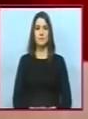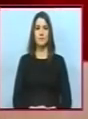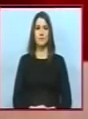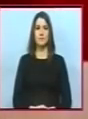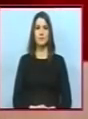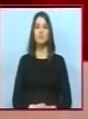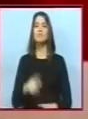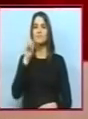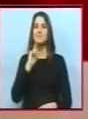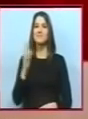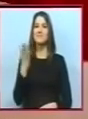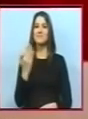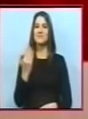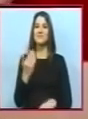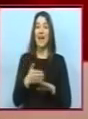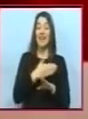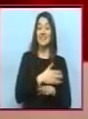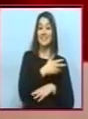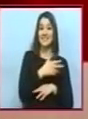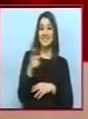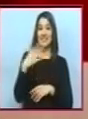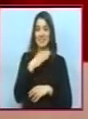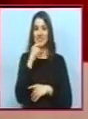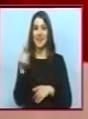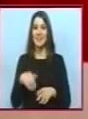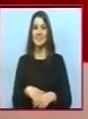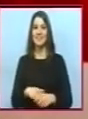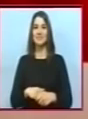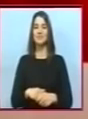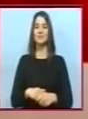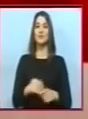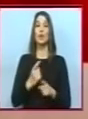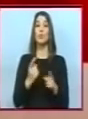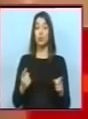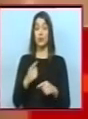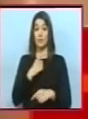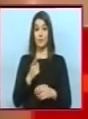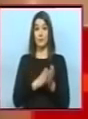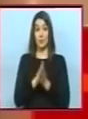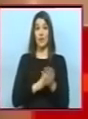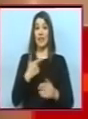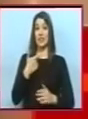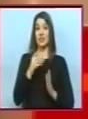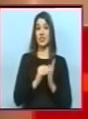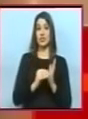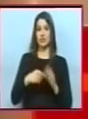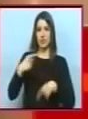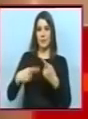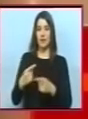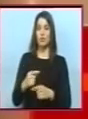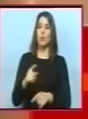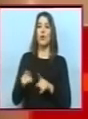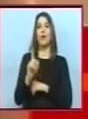Diga de Alexandre, queria acrescentar qualquer coisa antes de passar à Paula? Não, que esta figura de utilizar o testamento também para fazer uma